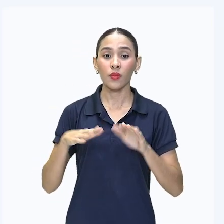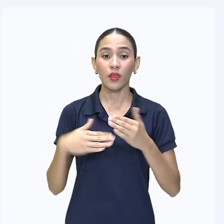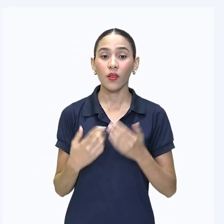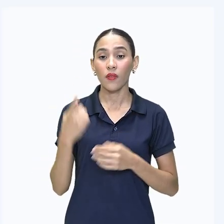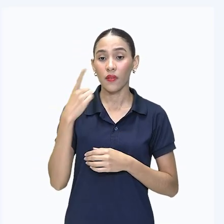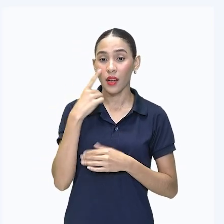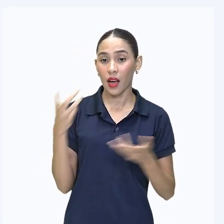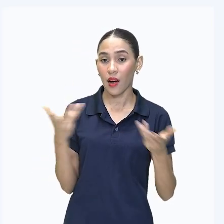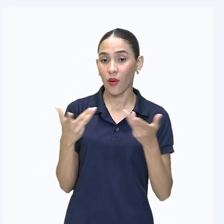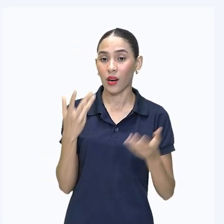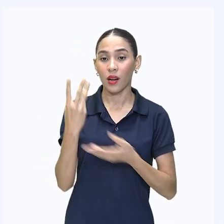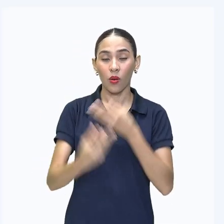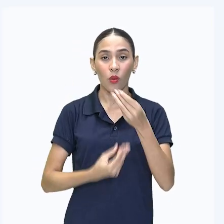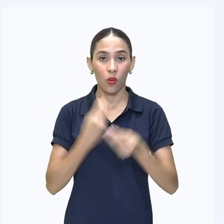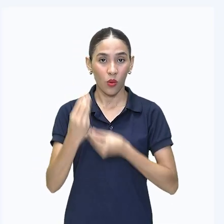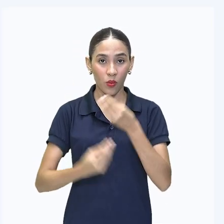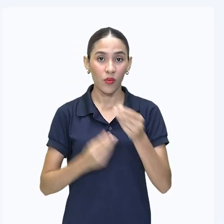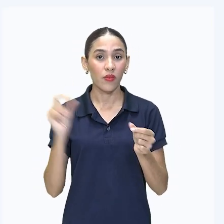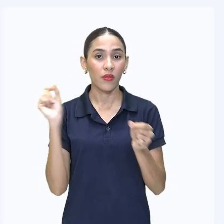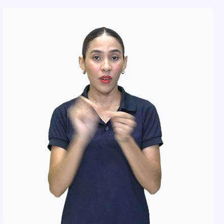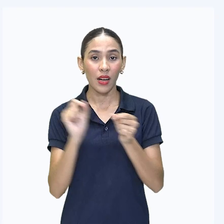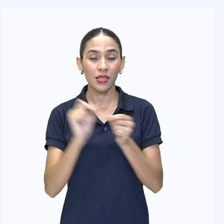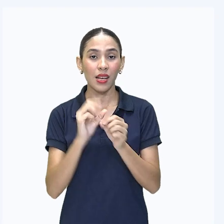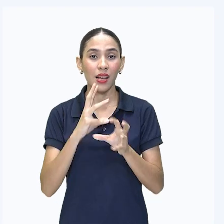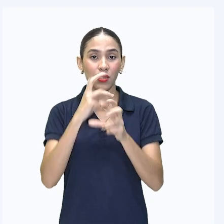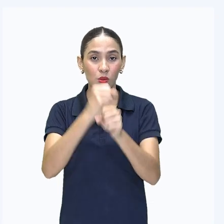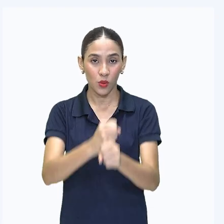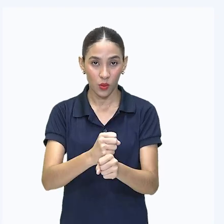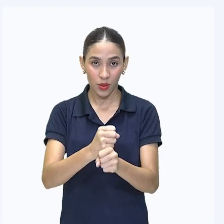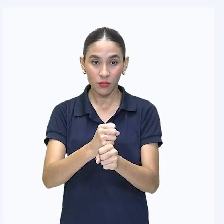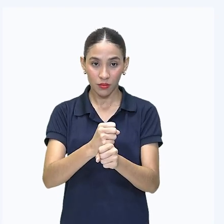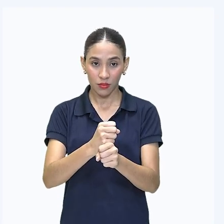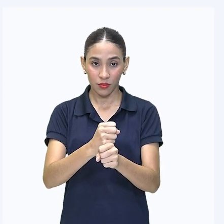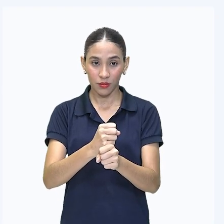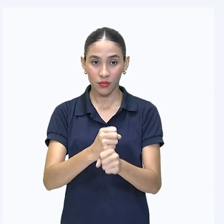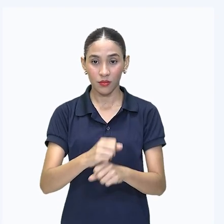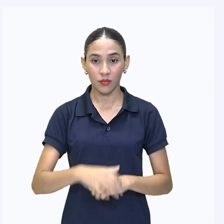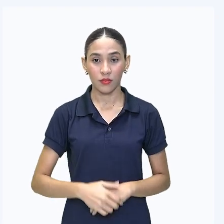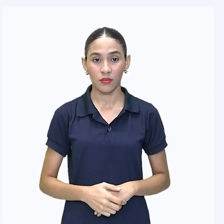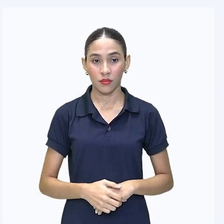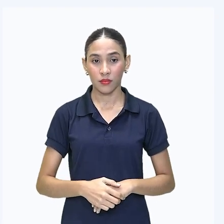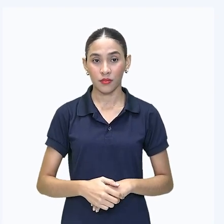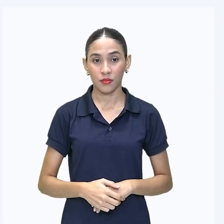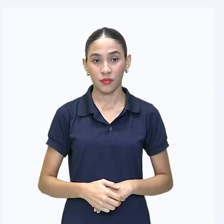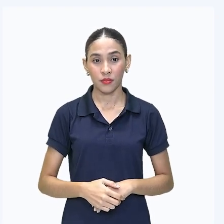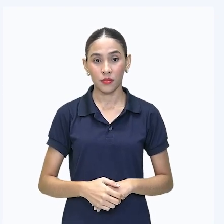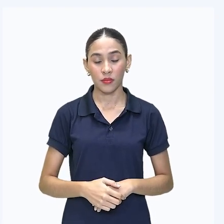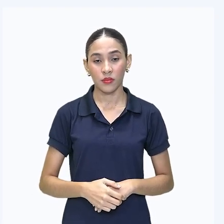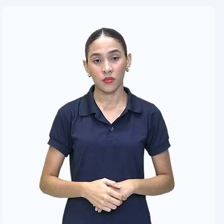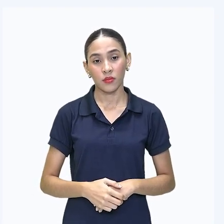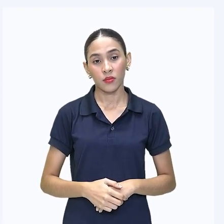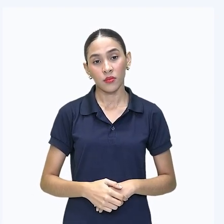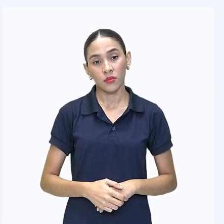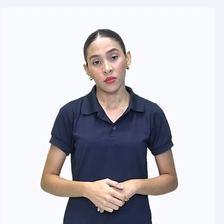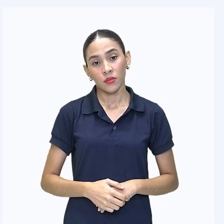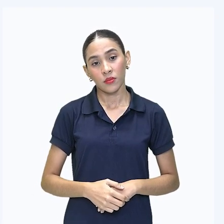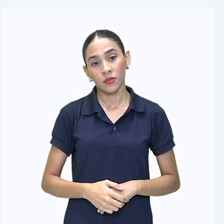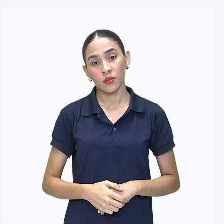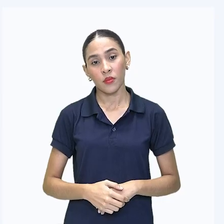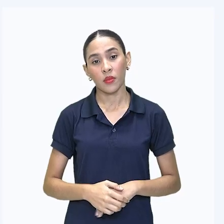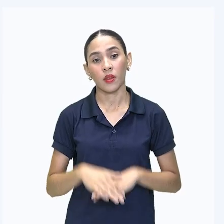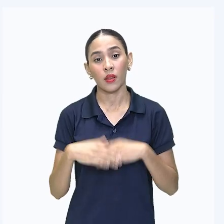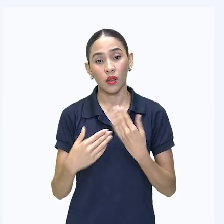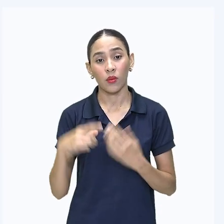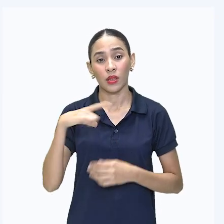Aí vamos ver agora como realizar a somatória dessas notas, né? Vejam bem, no